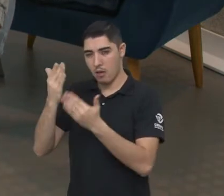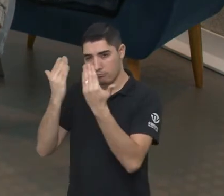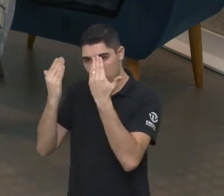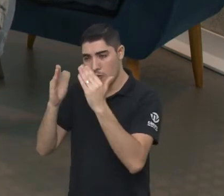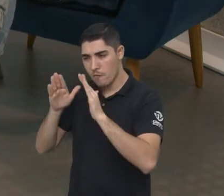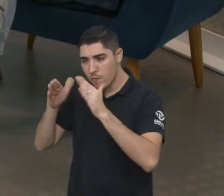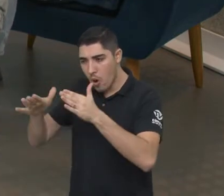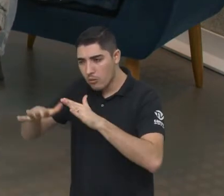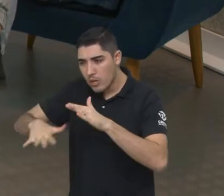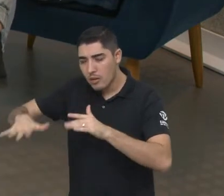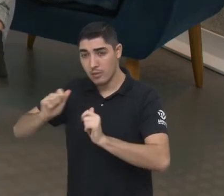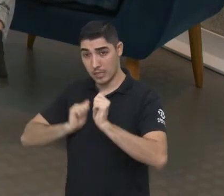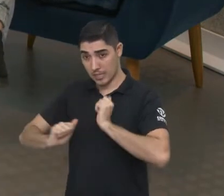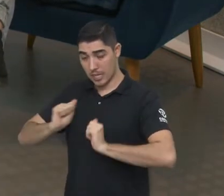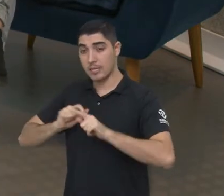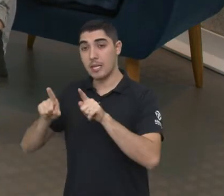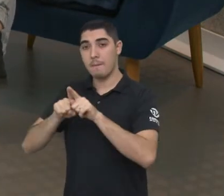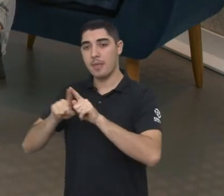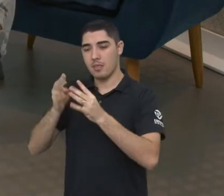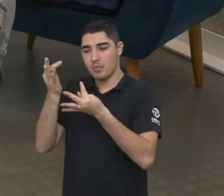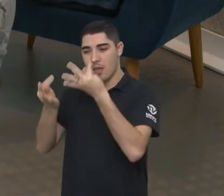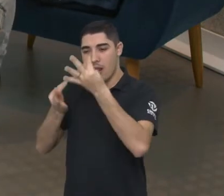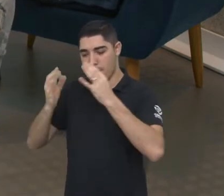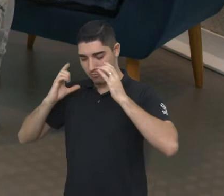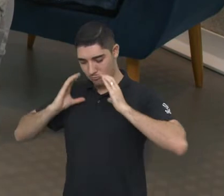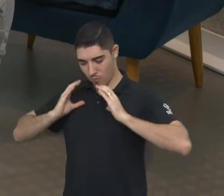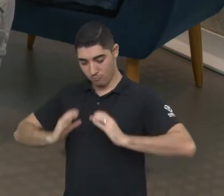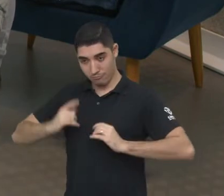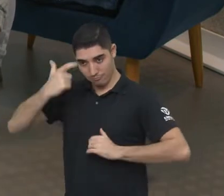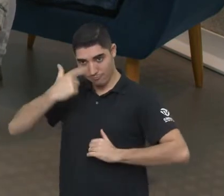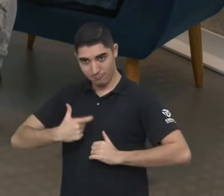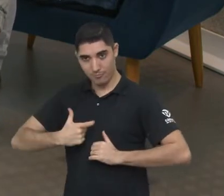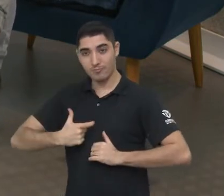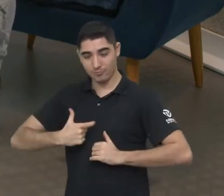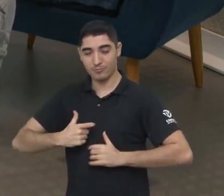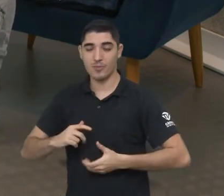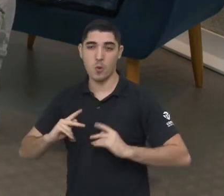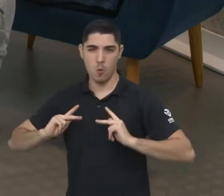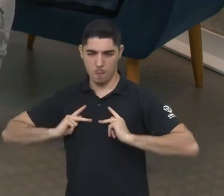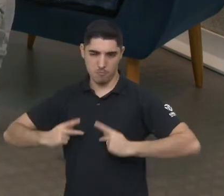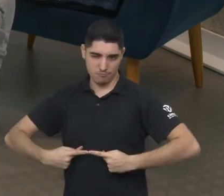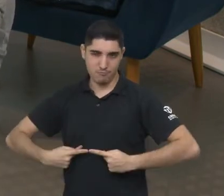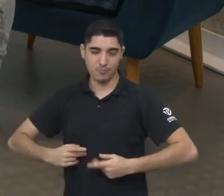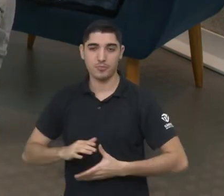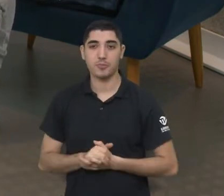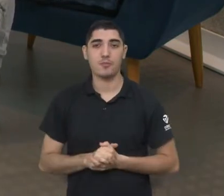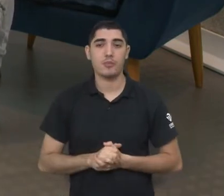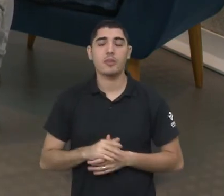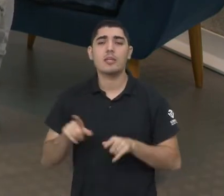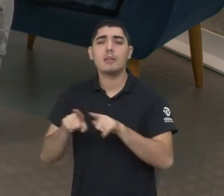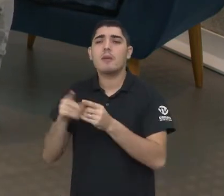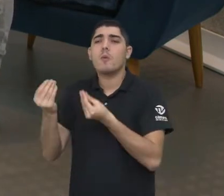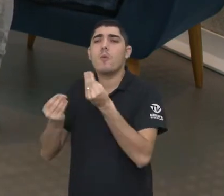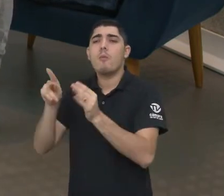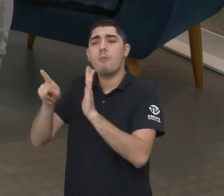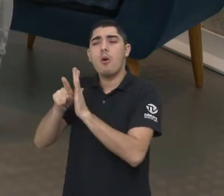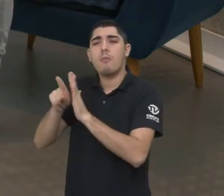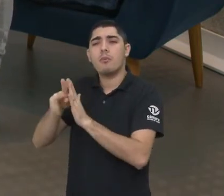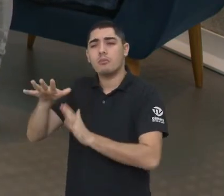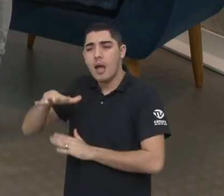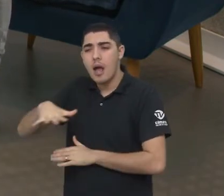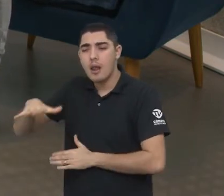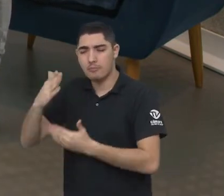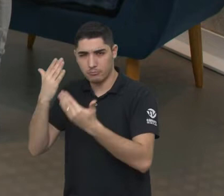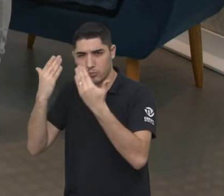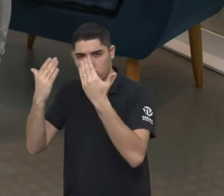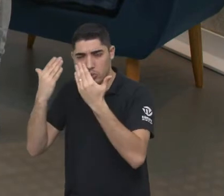tratamento de ansiedade e terapia corporal. Fernando, explica pra gente como que funcionam as especializações dentro da psicologia.